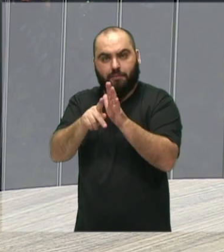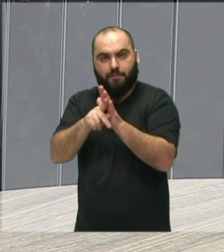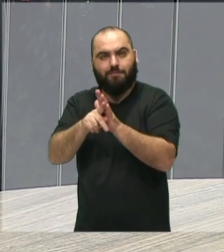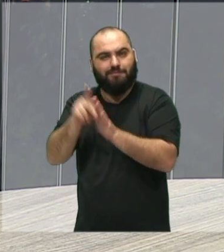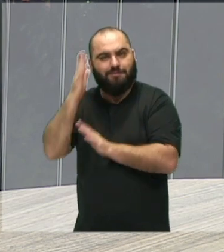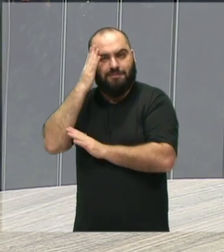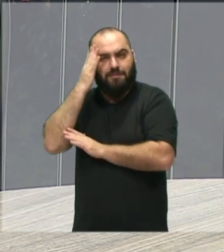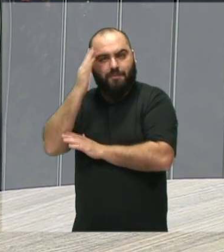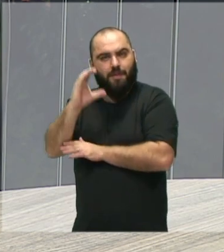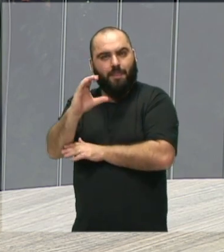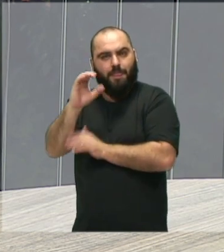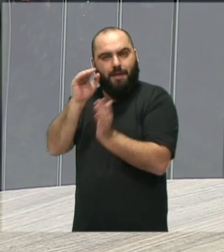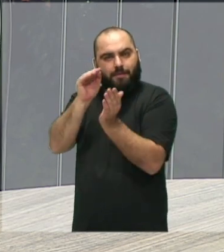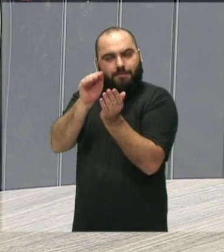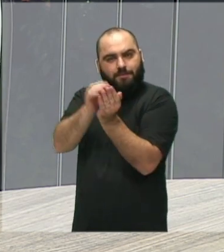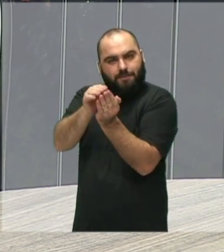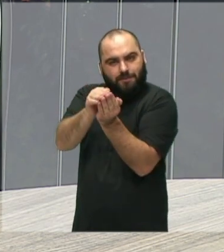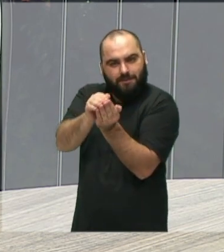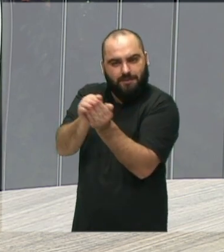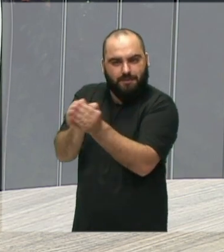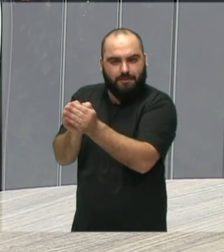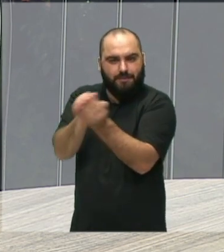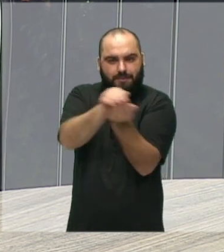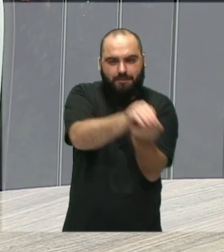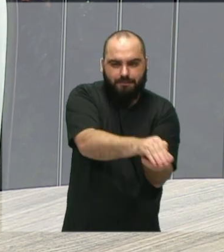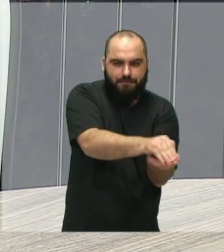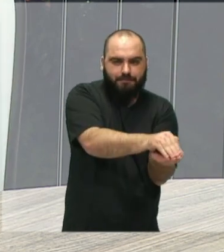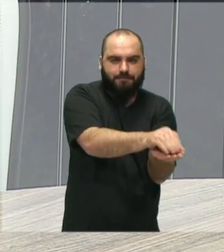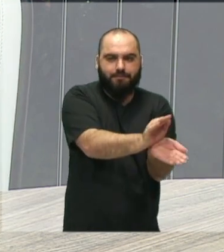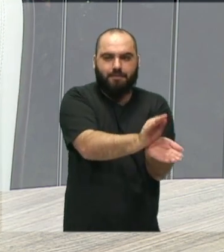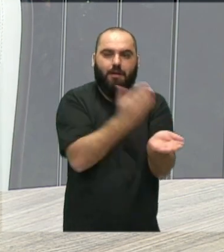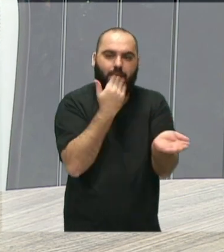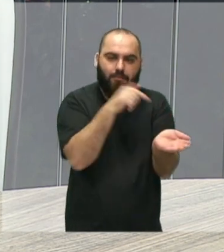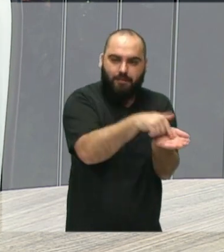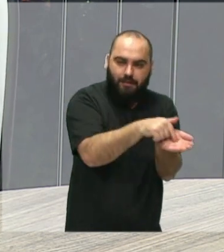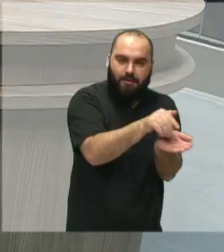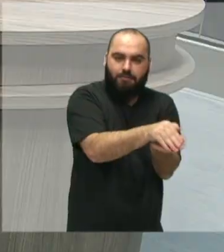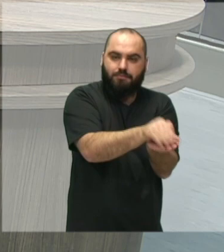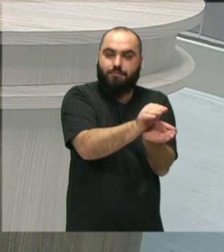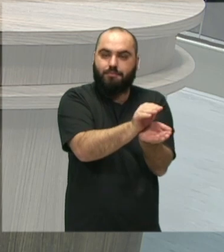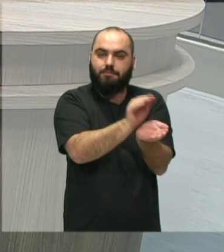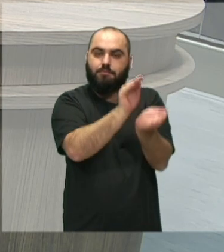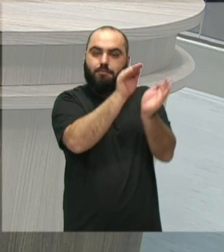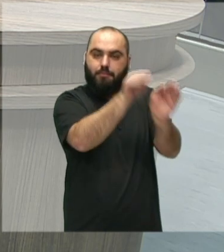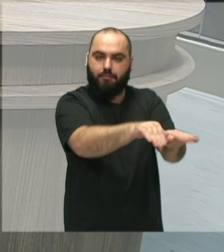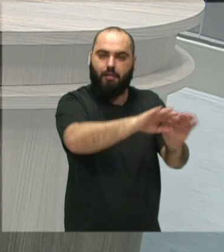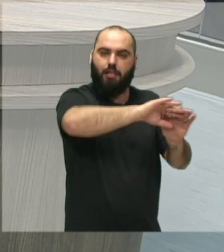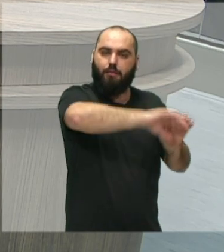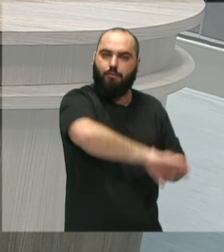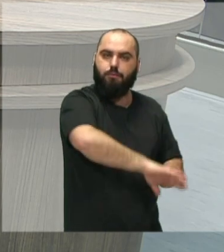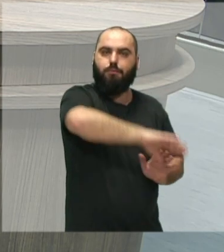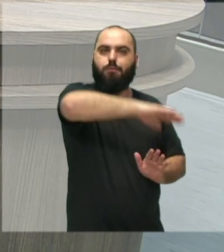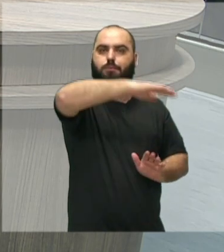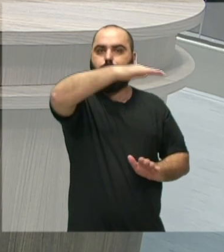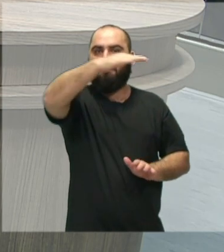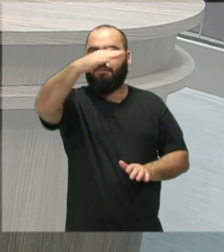de forma bem breve, é como se fosse uma amontoado de conchas, aí vai, né, ficando nas camadas. É feito por